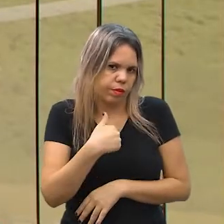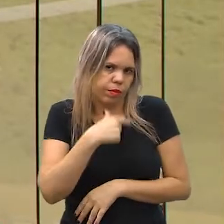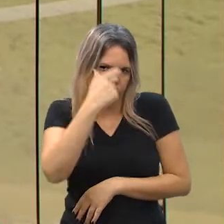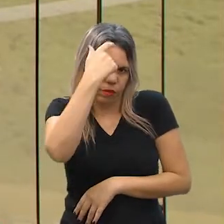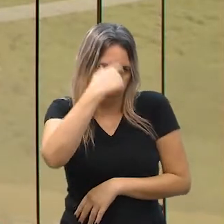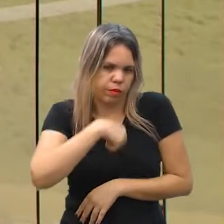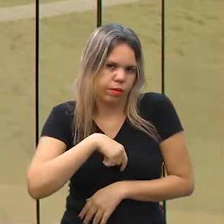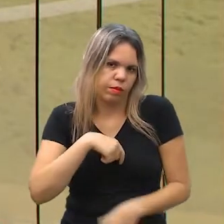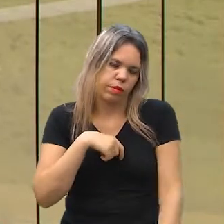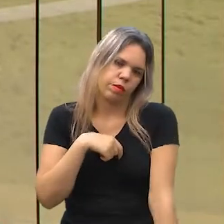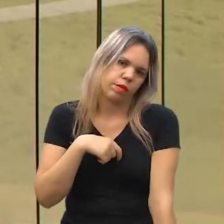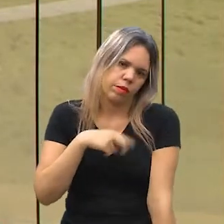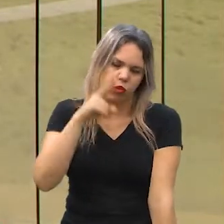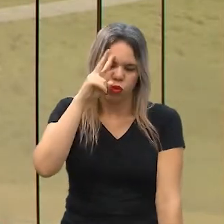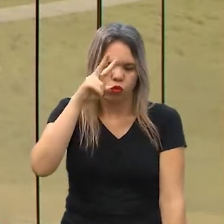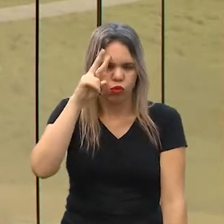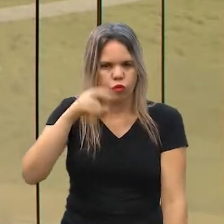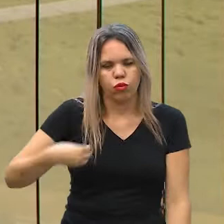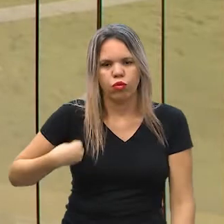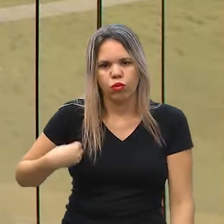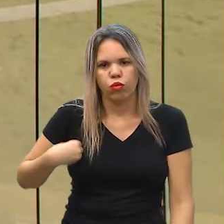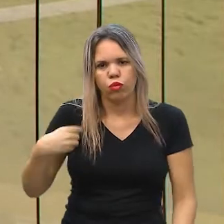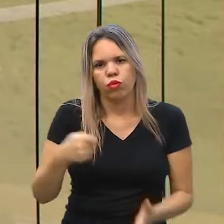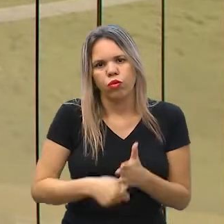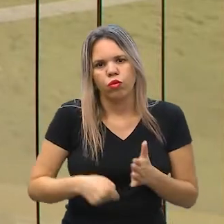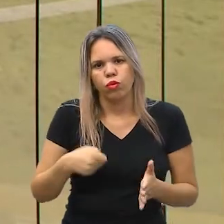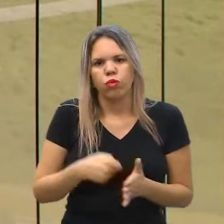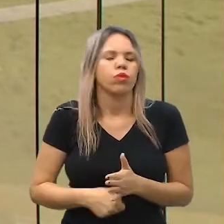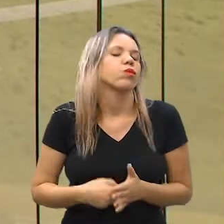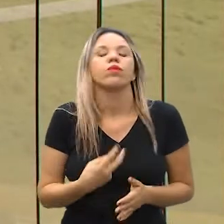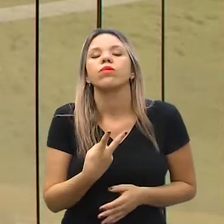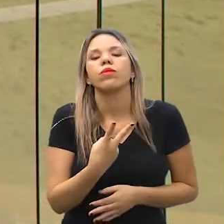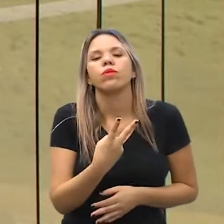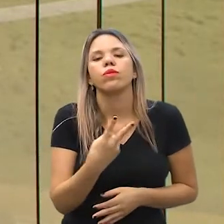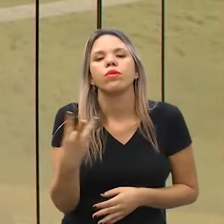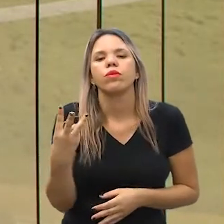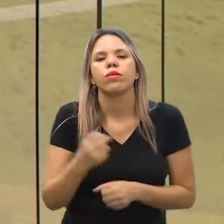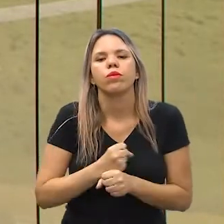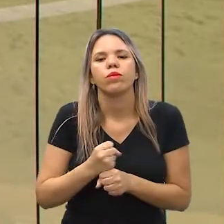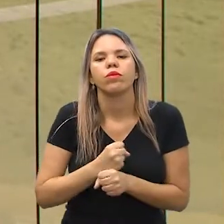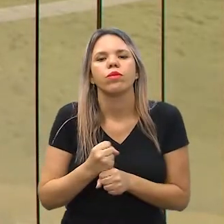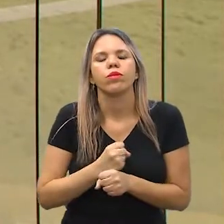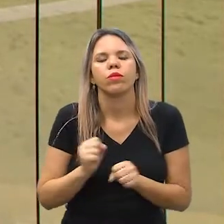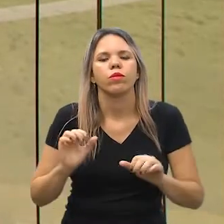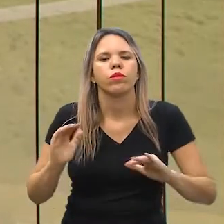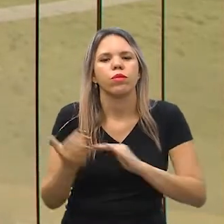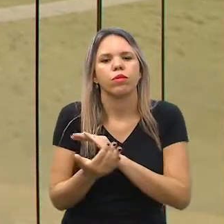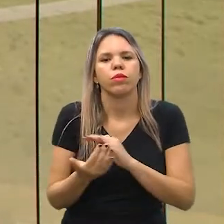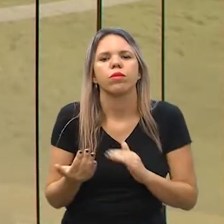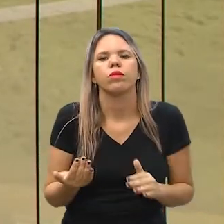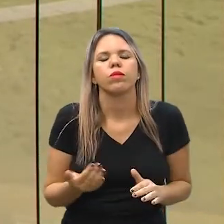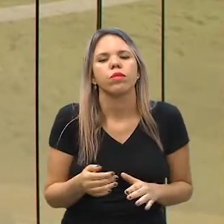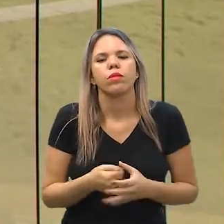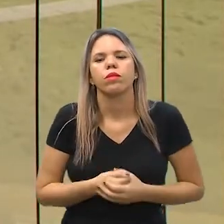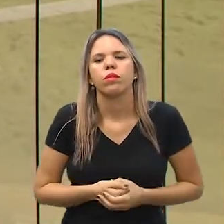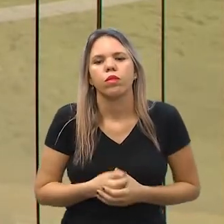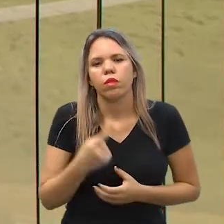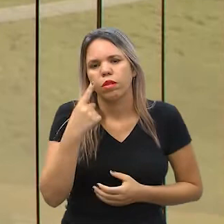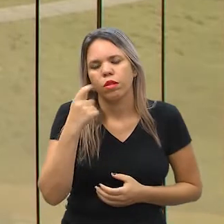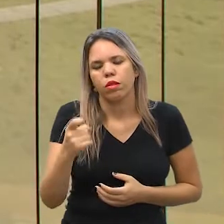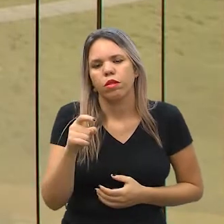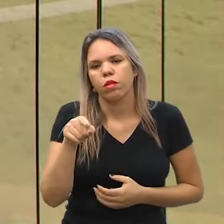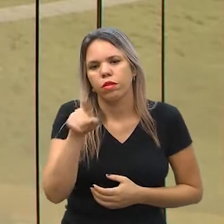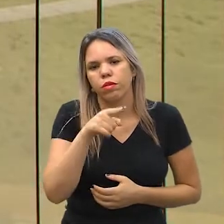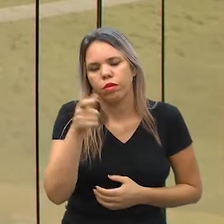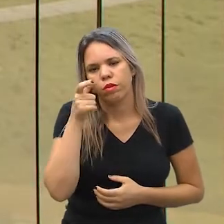imediatamente. Eu sou a história viva disso. Eu estou lutando há 23 anos dentro de uma comunidade. Só que